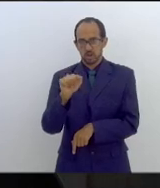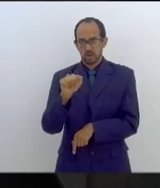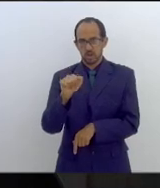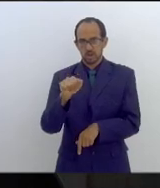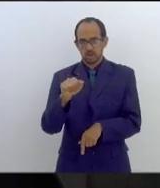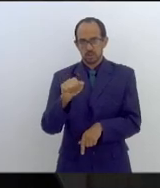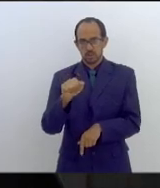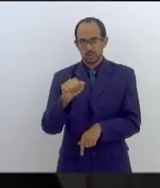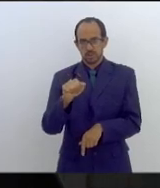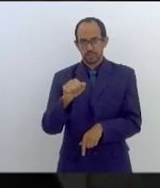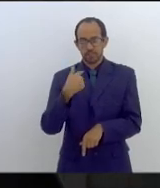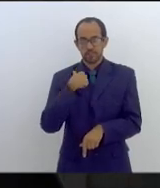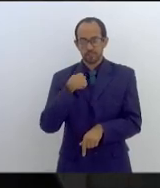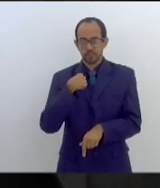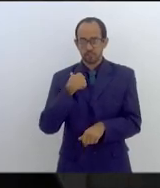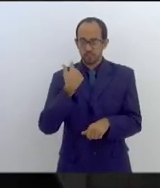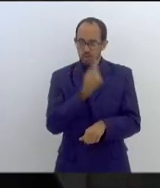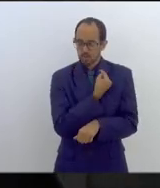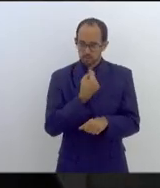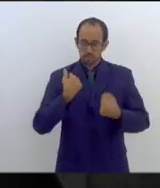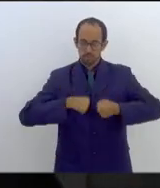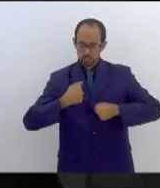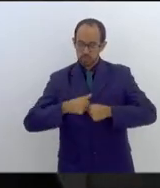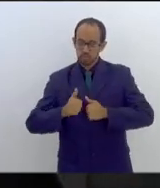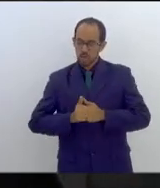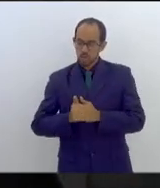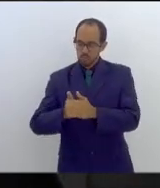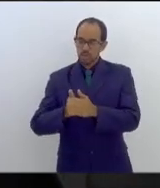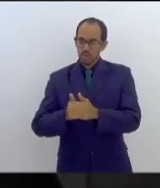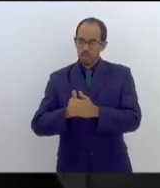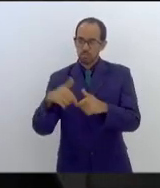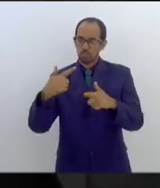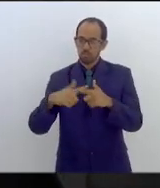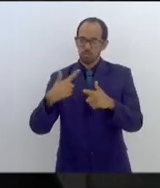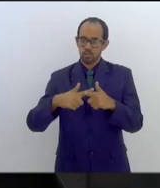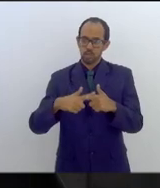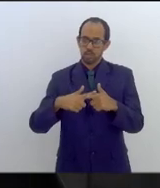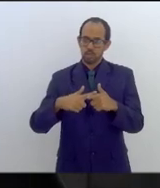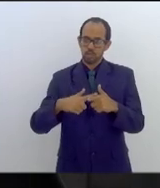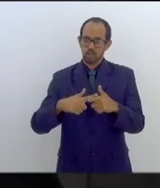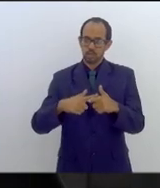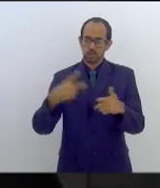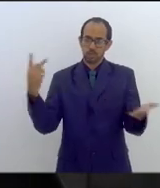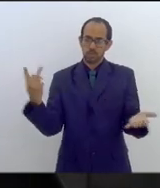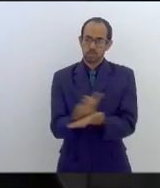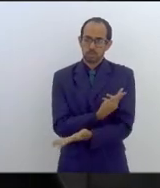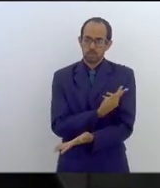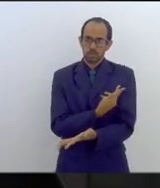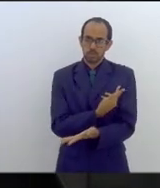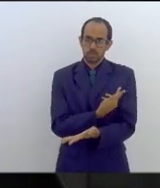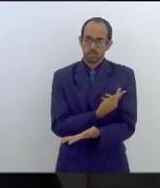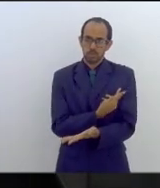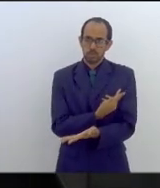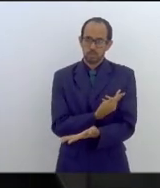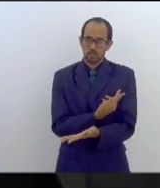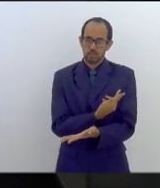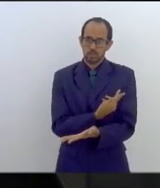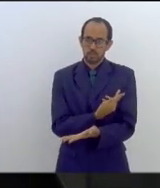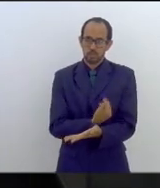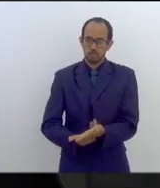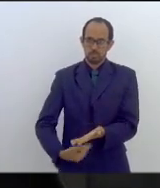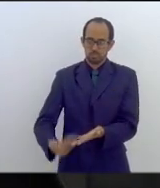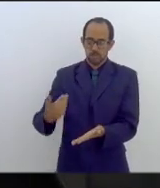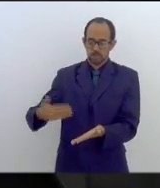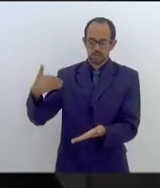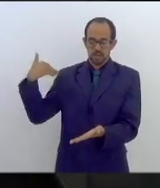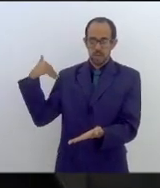manifestação. Temos que acompanhar o desdobramento, porque a folha corrida nesse caso, né, Marta? Na verdade, a folha pregressa